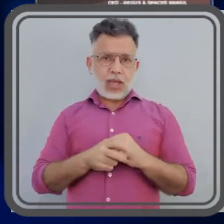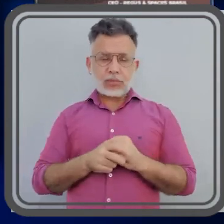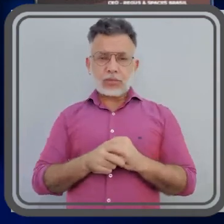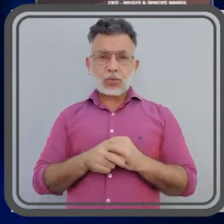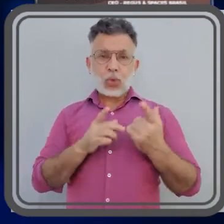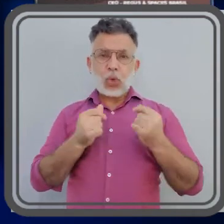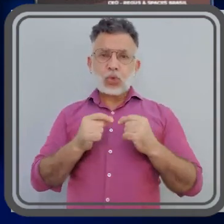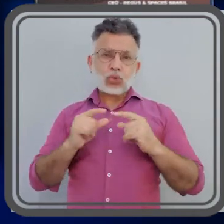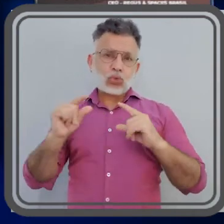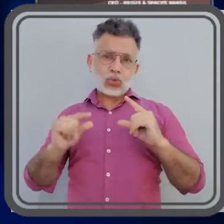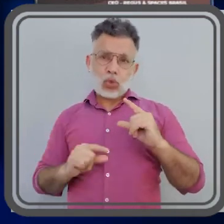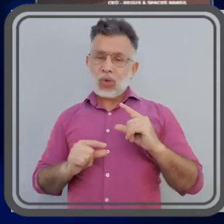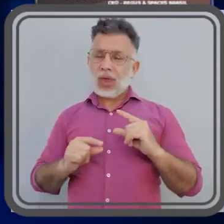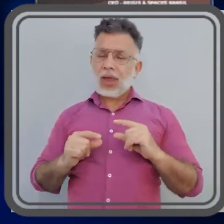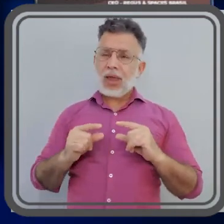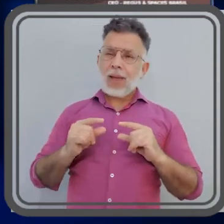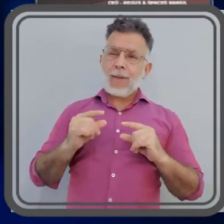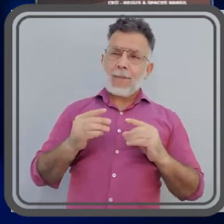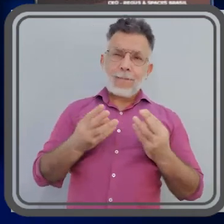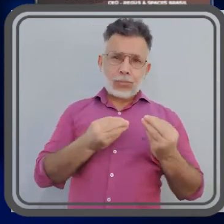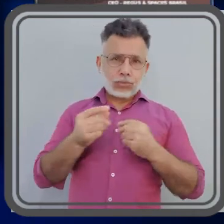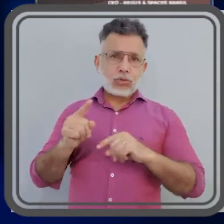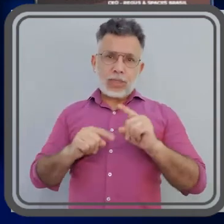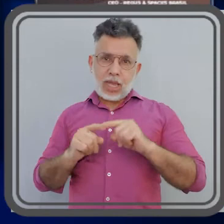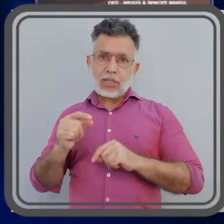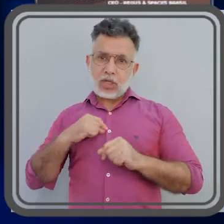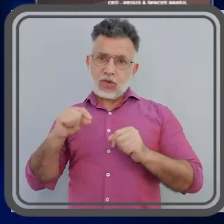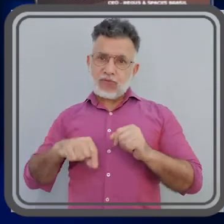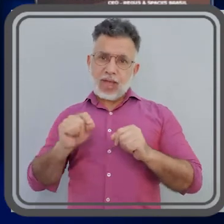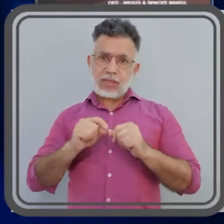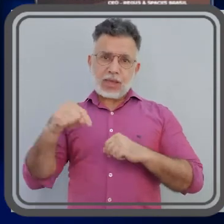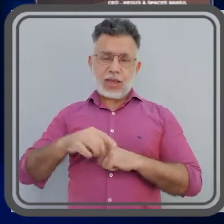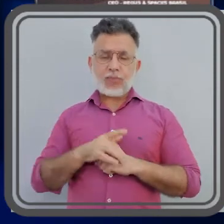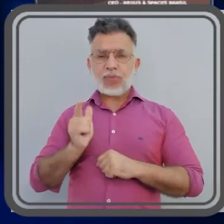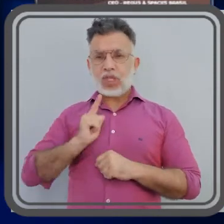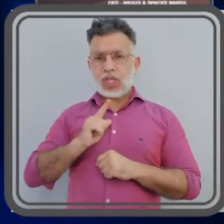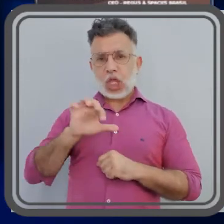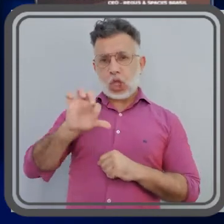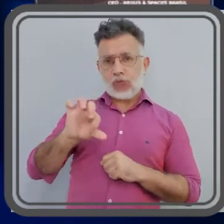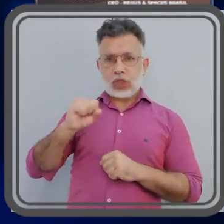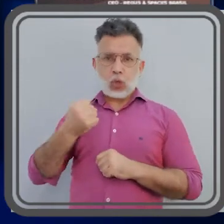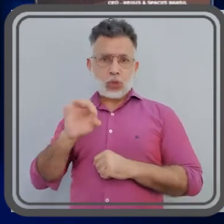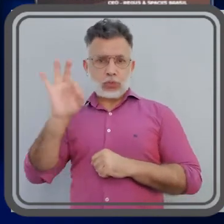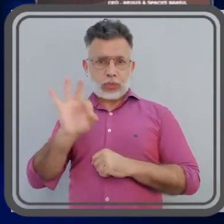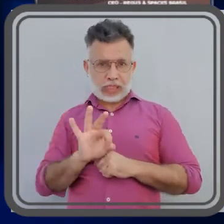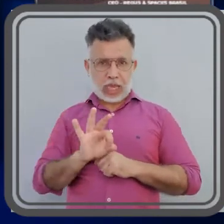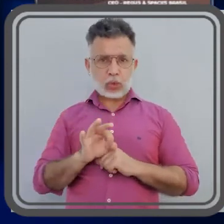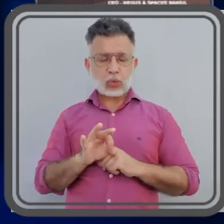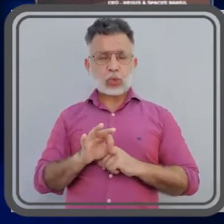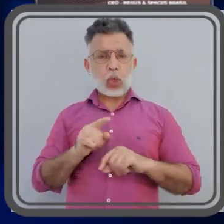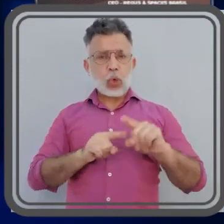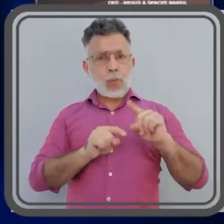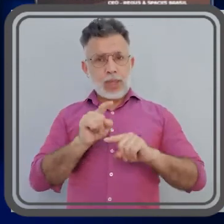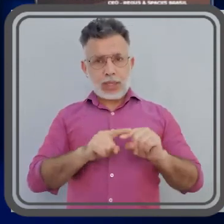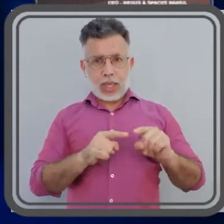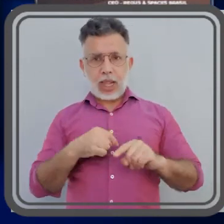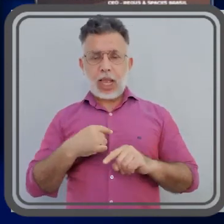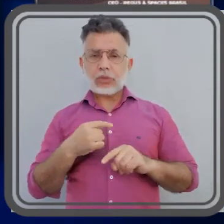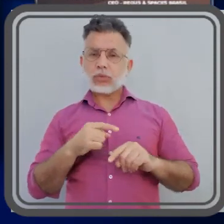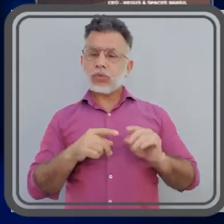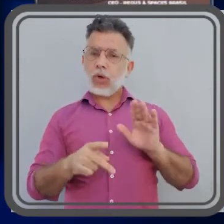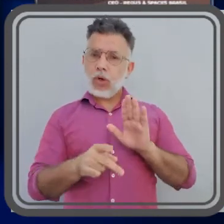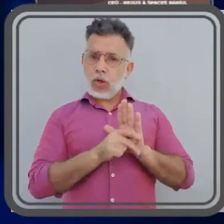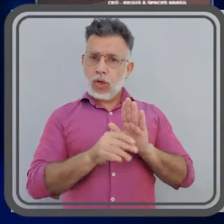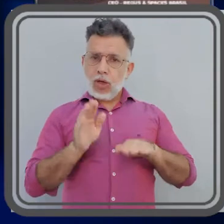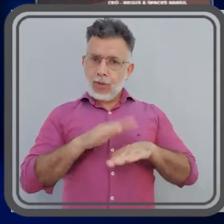baixo boa parte dos materiais que a gente produz aqui. A gente tem hoje 98% do material consumido na Suno, né, no